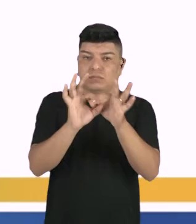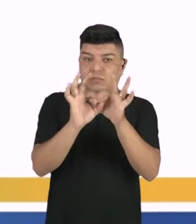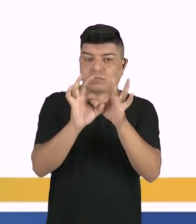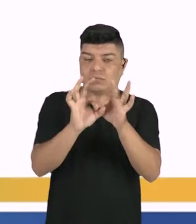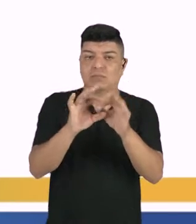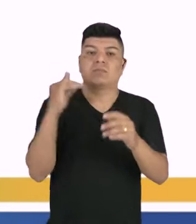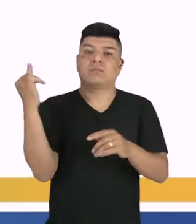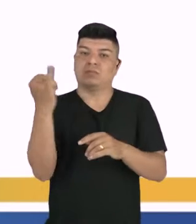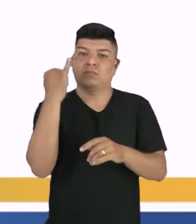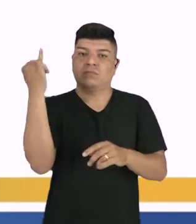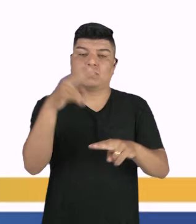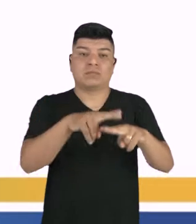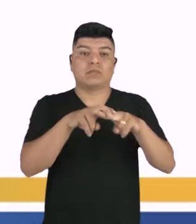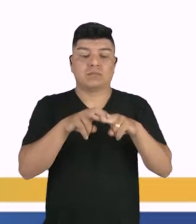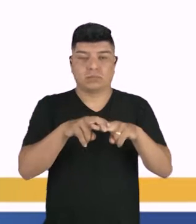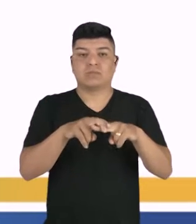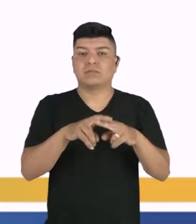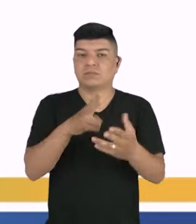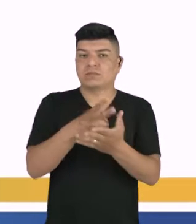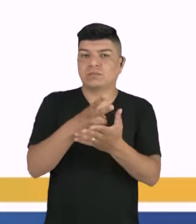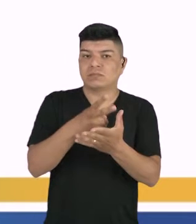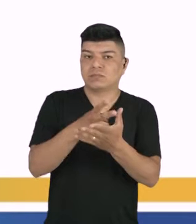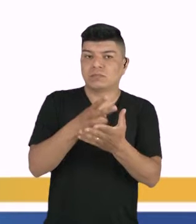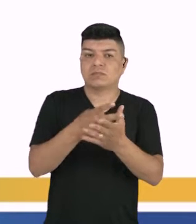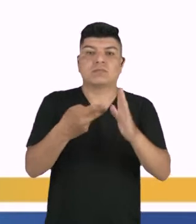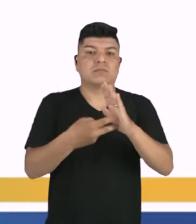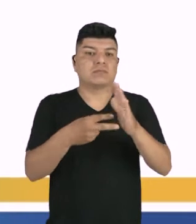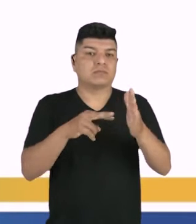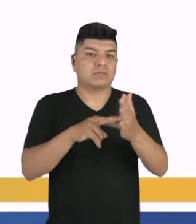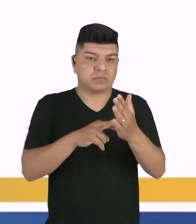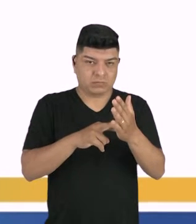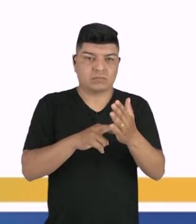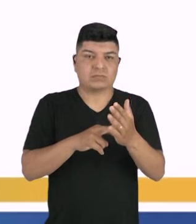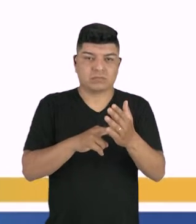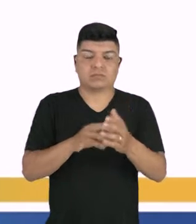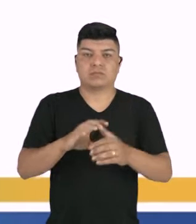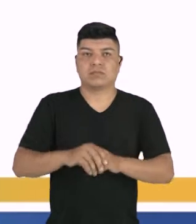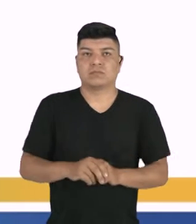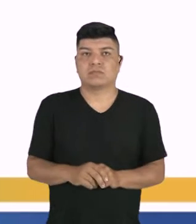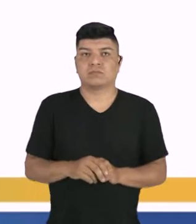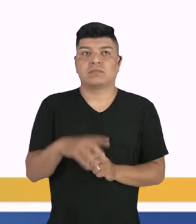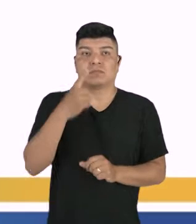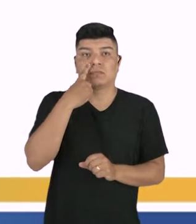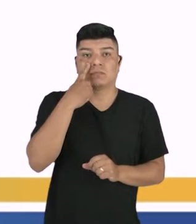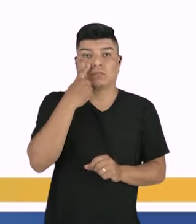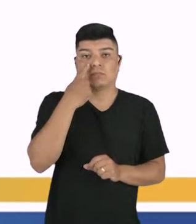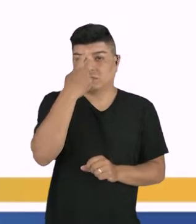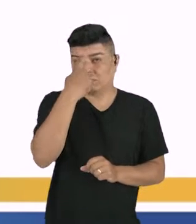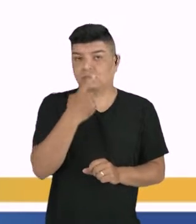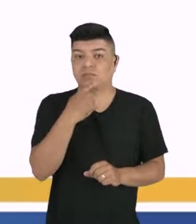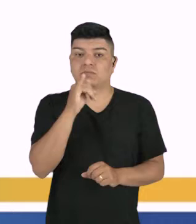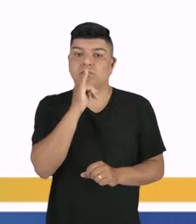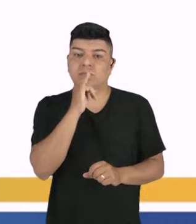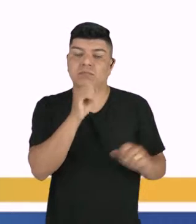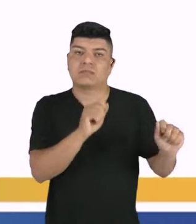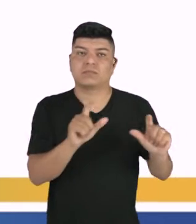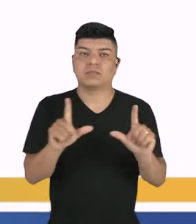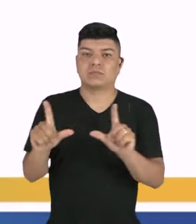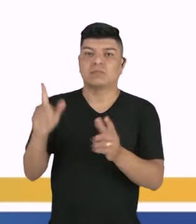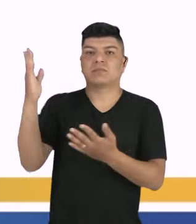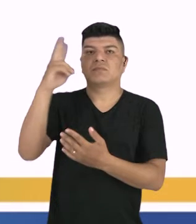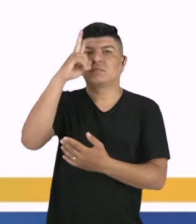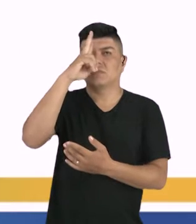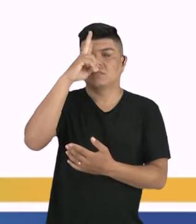isso é importante, termos bem em mente o que são isso, né? Que são arcos congruentes. Então, observe esse exemplo que você, com